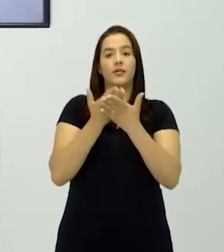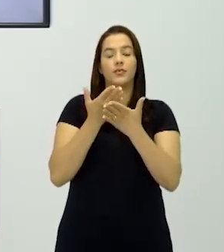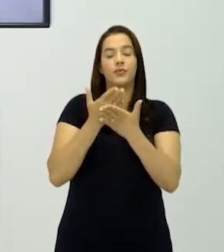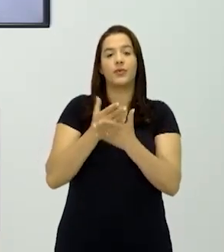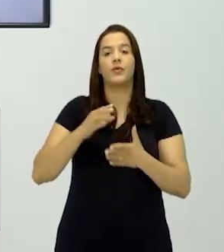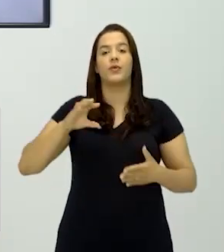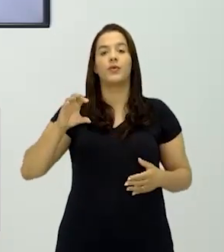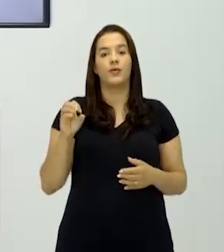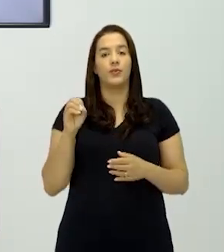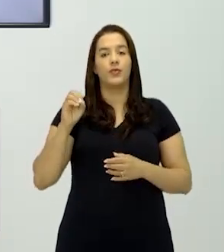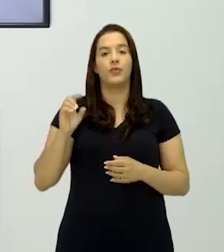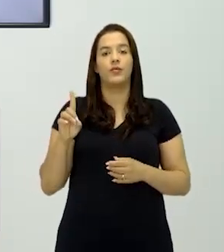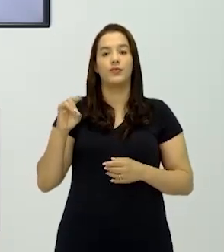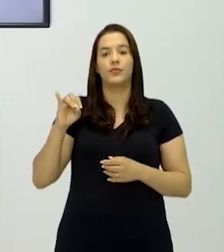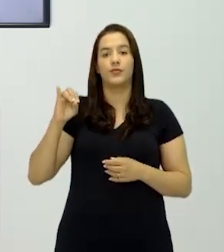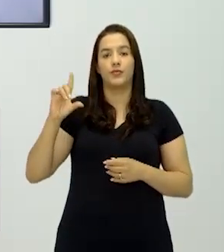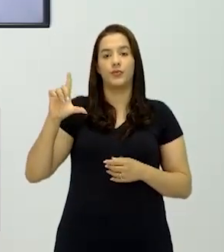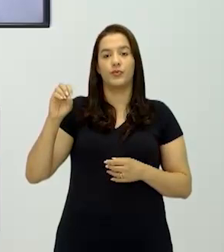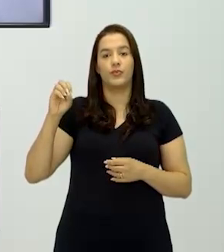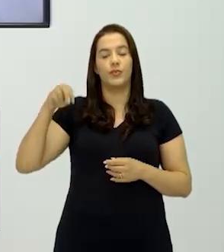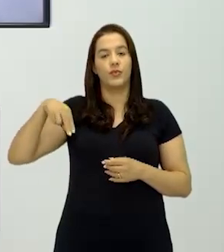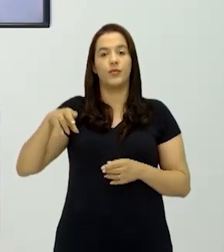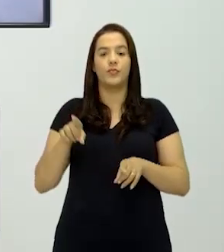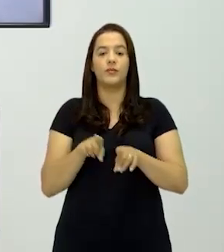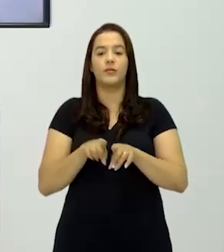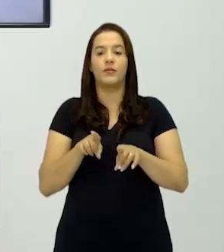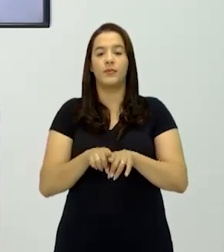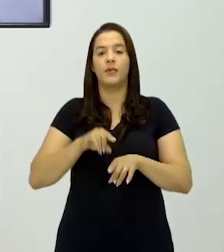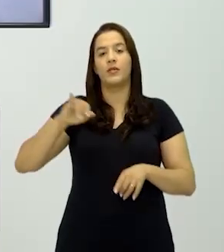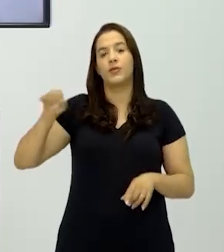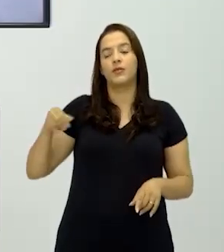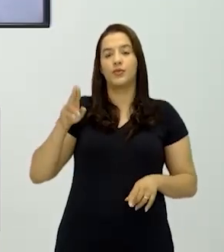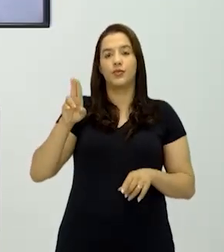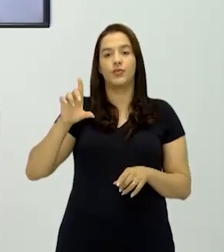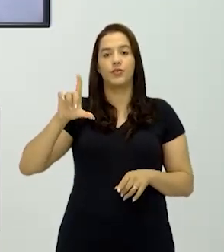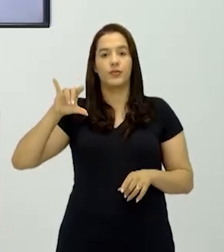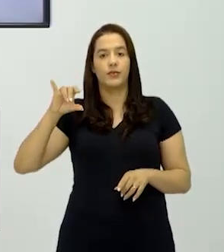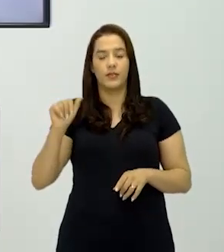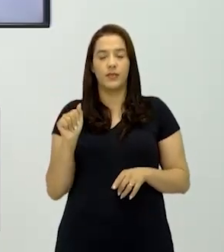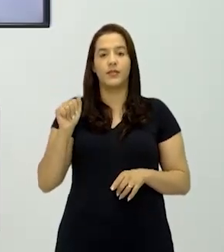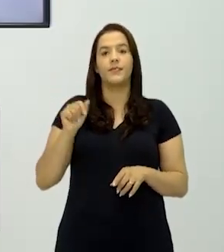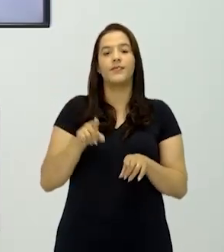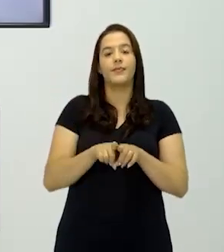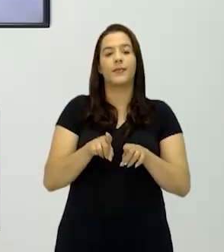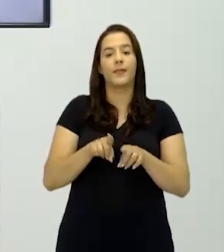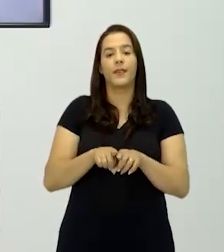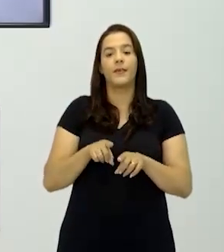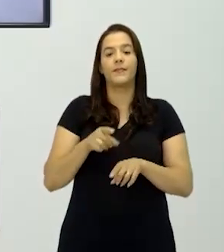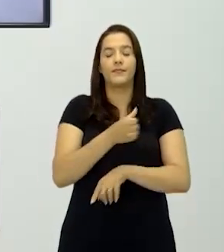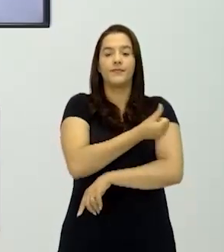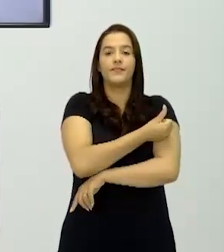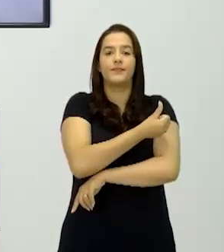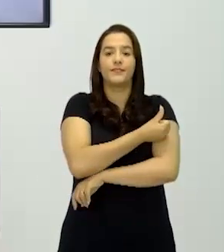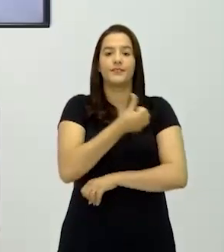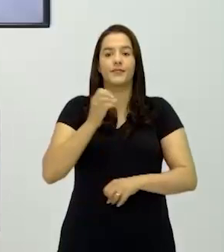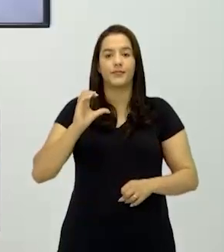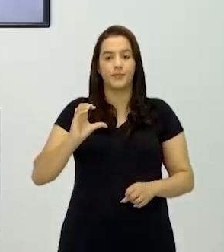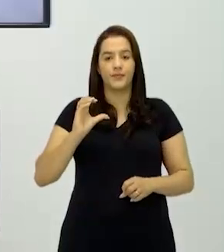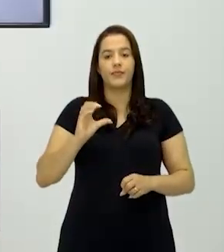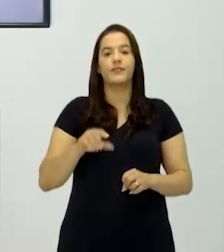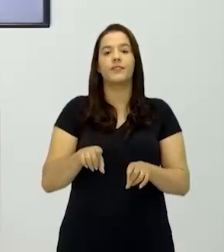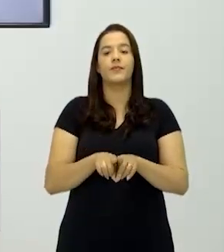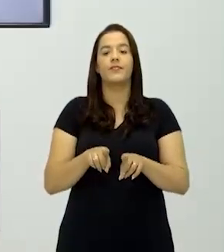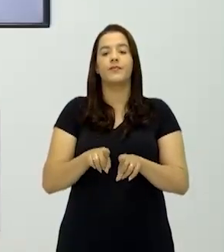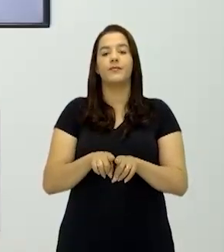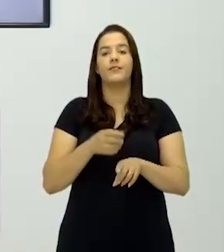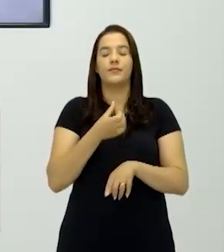Leite Ferraz, de Louveira. Um beijo especial para Júlia Oliveira Lemos, do 6º C, e Yasmin Gomes Monteiros, do